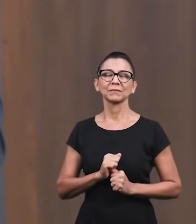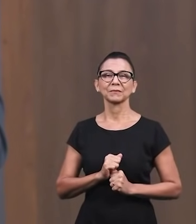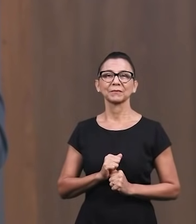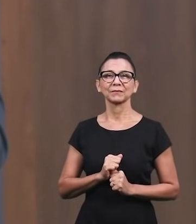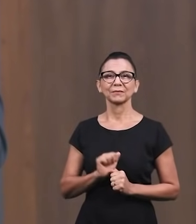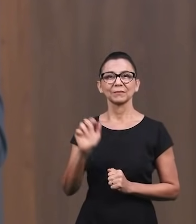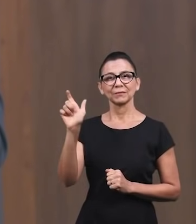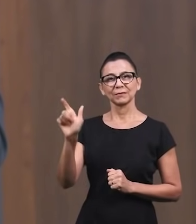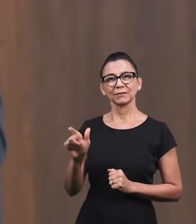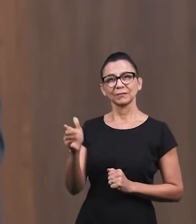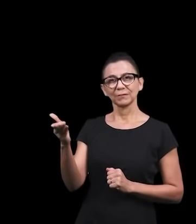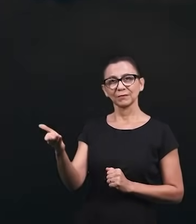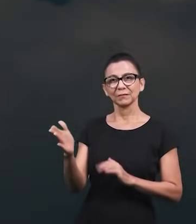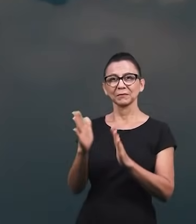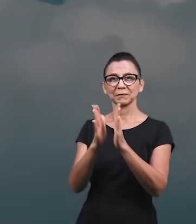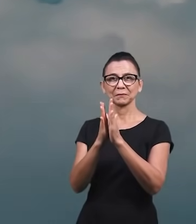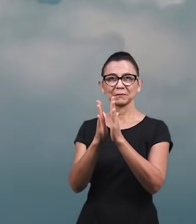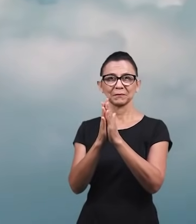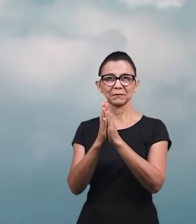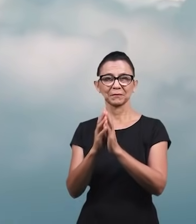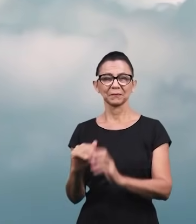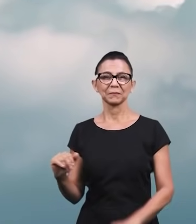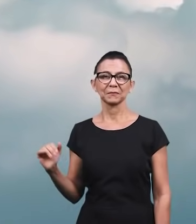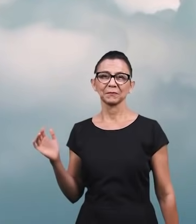está orando.